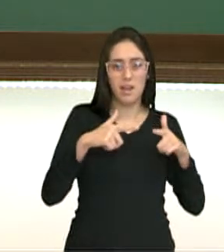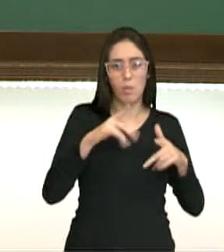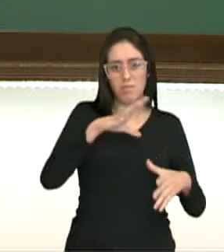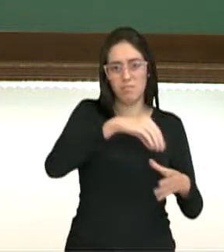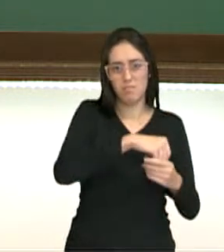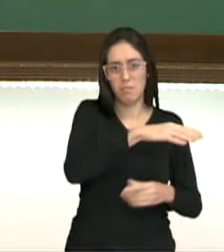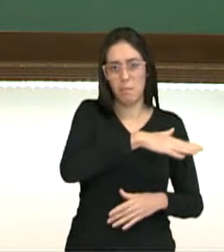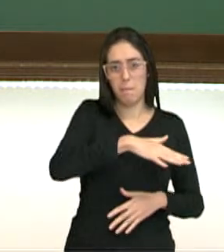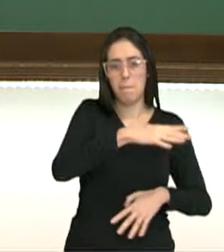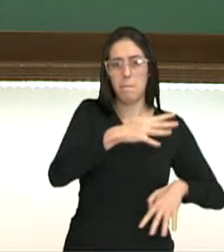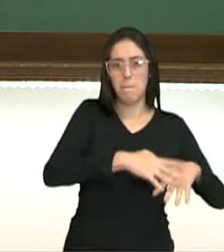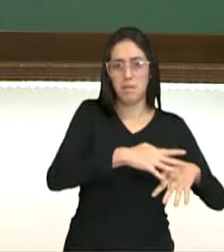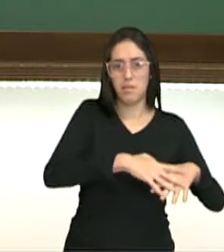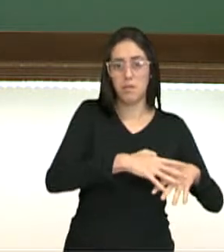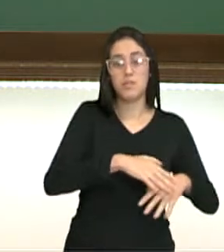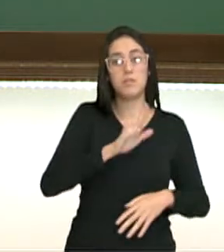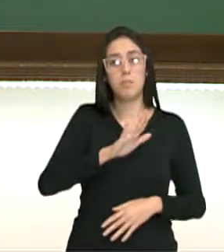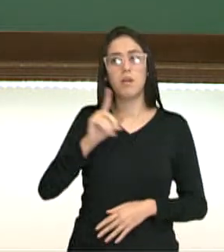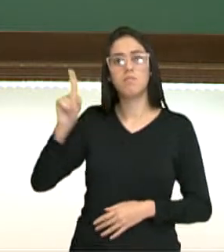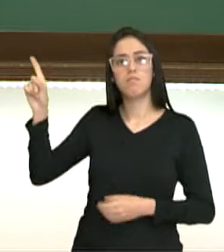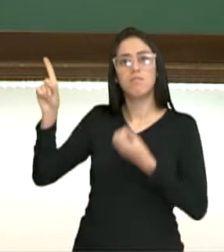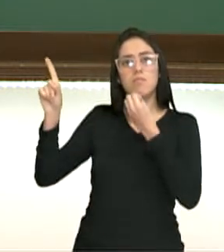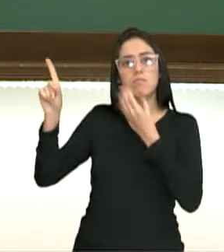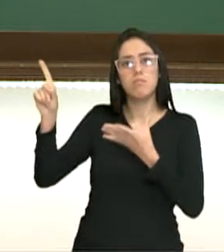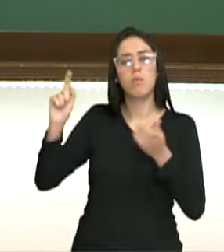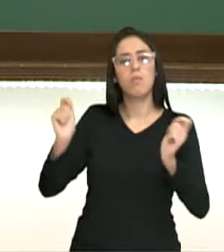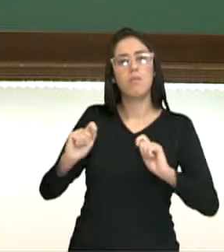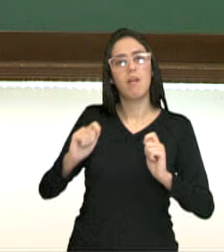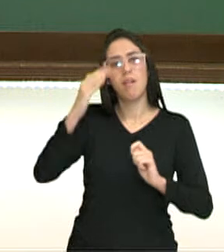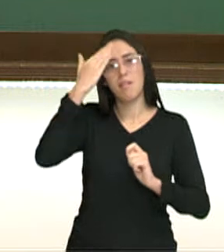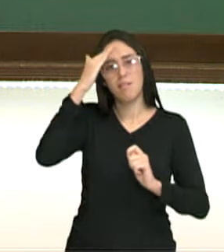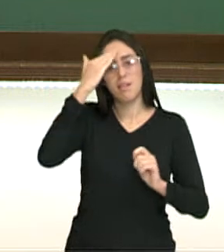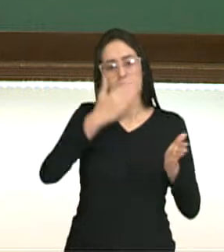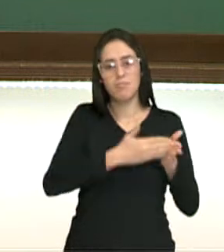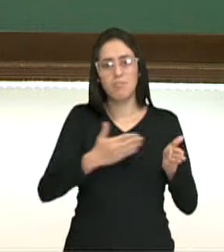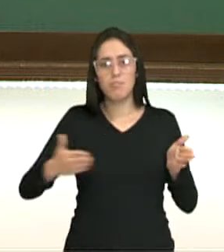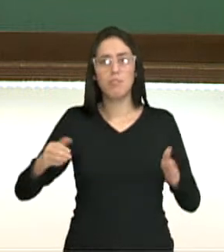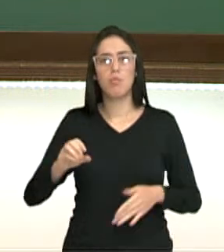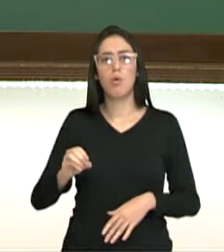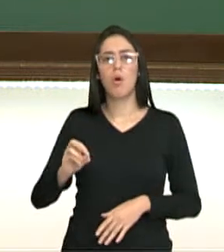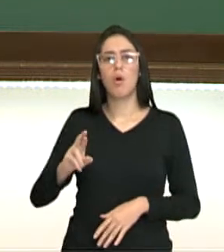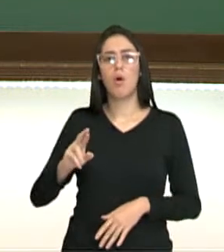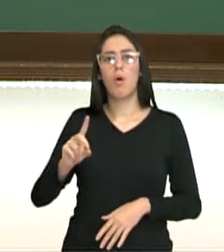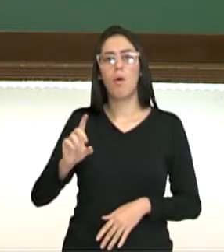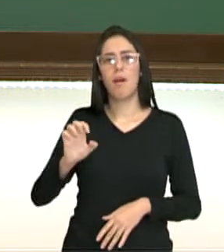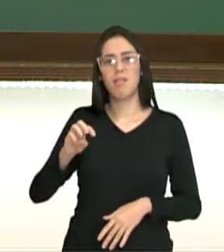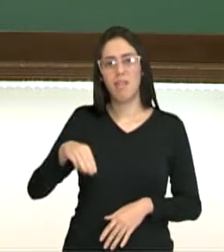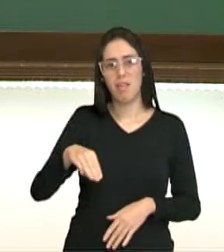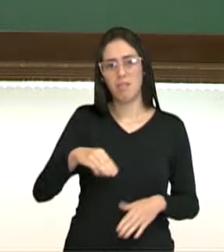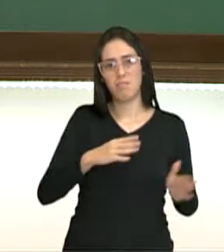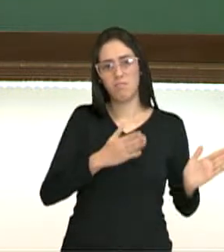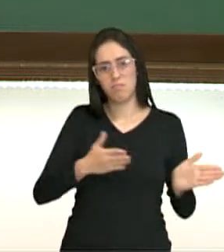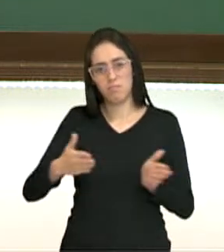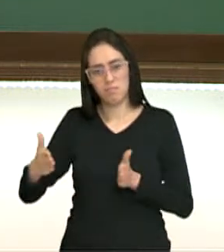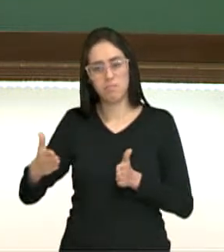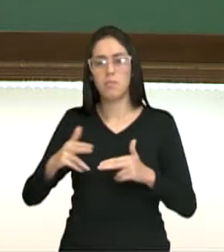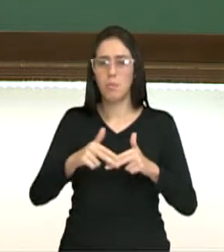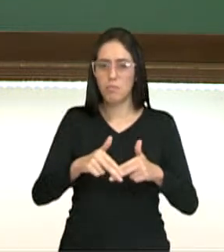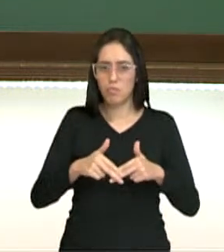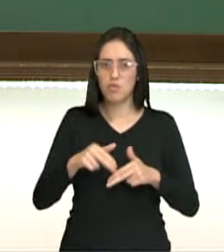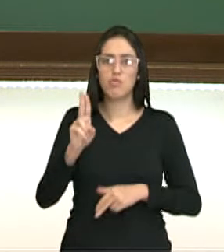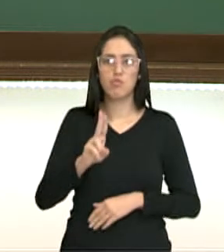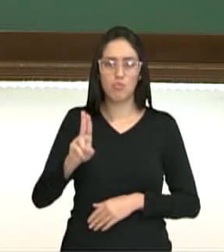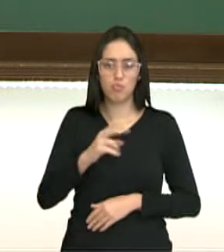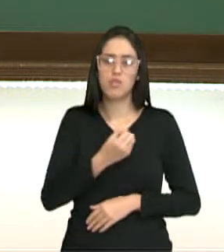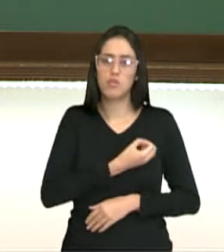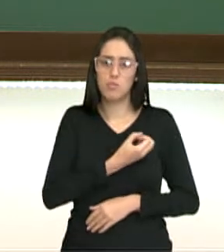linguisticamente para nós aqui, justamente para determinar ordem ou sequência, tá? Por isso que nós utilizamos esses